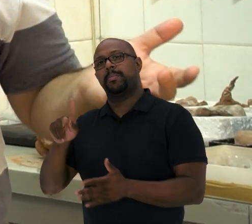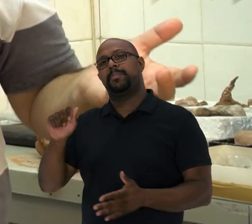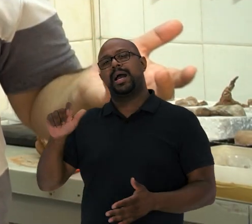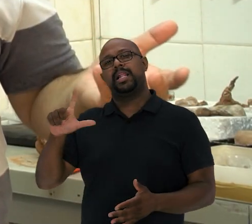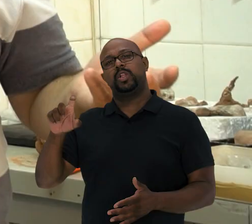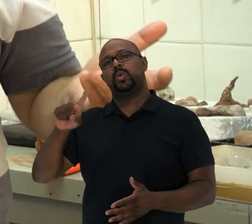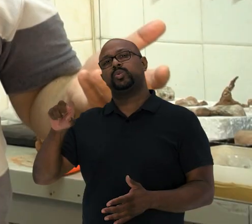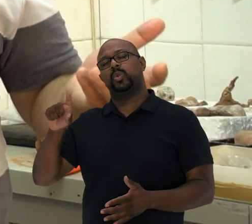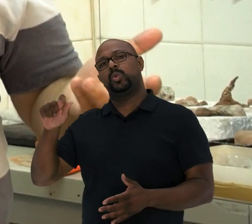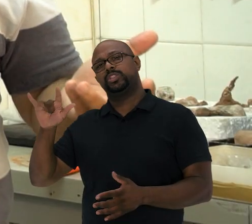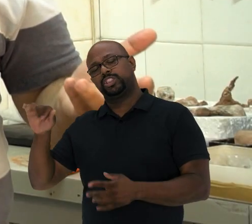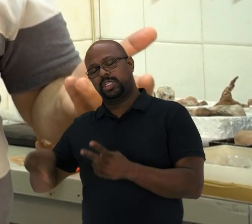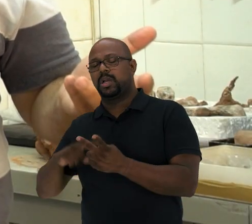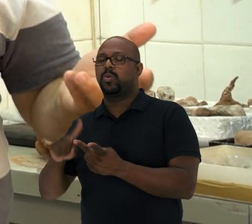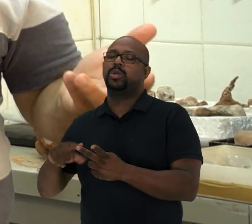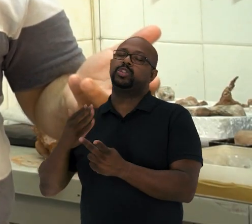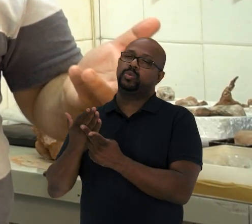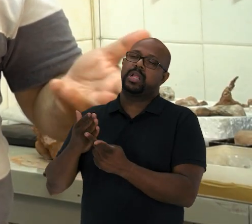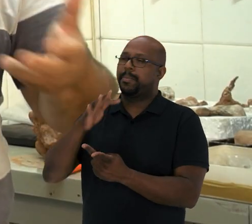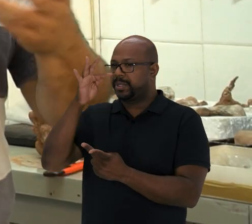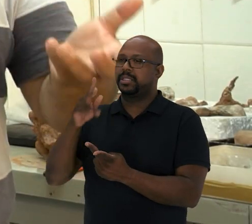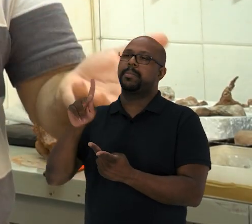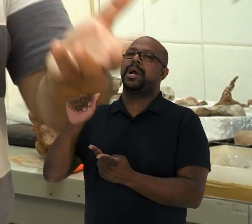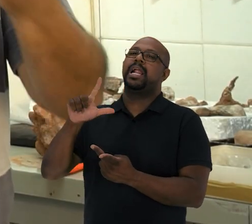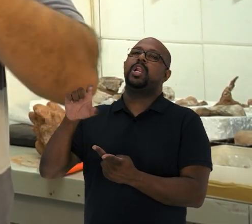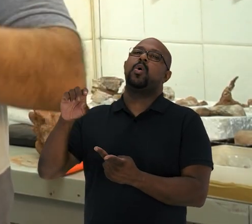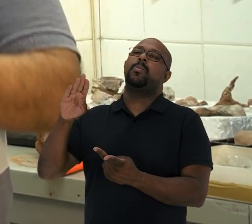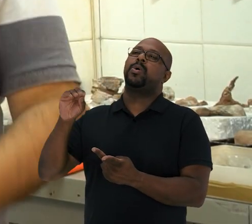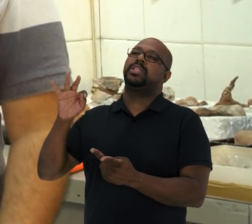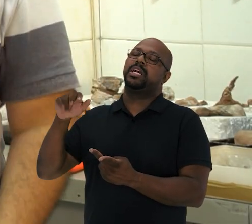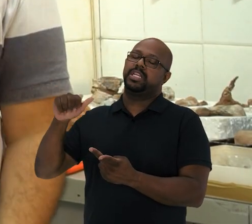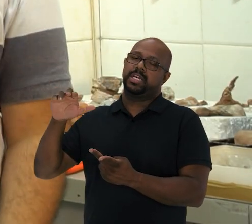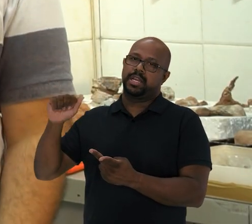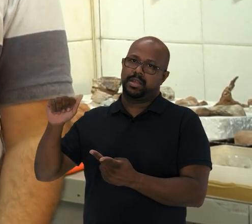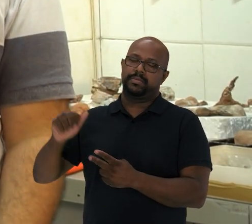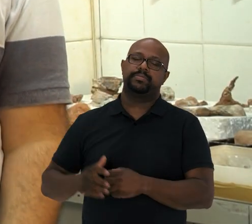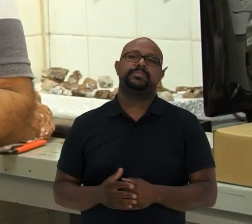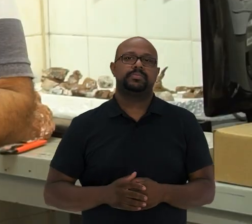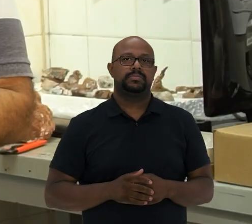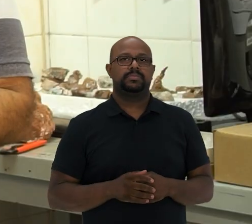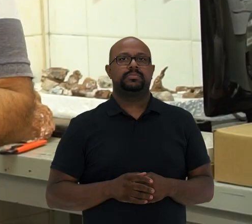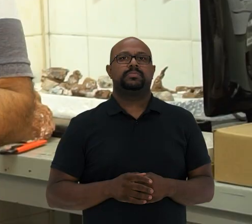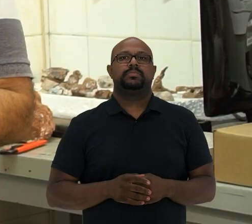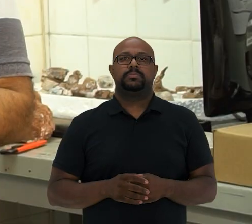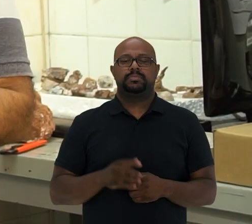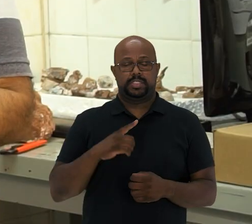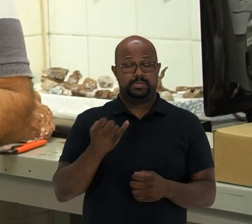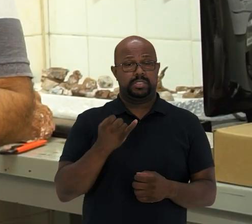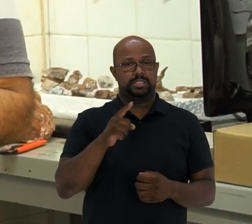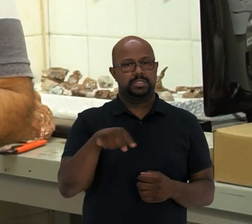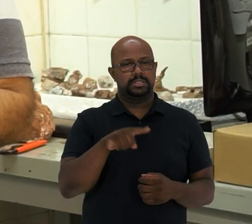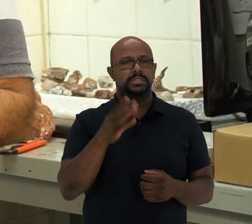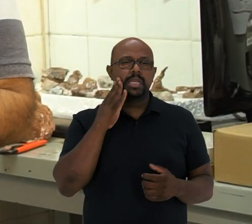chama de paleozoologia. Quando estuda plantas, a gente vai chamar de paleobotânica. E aí tem essa importância